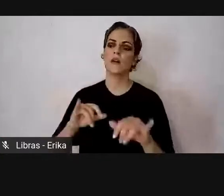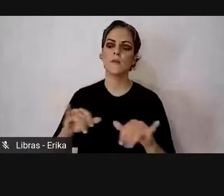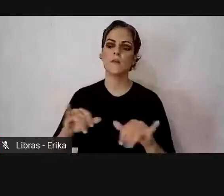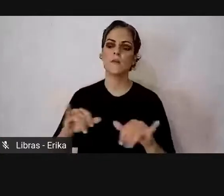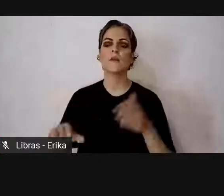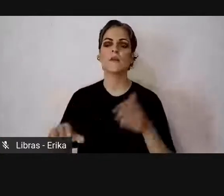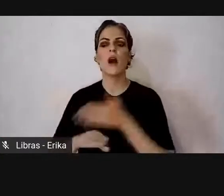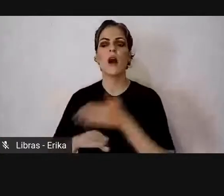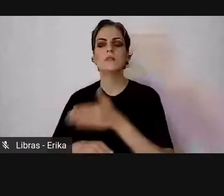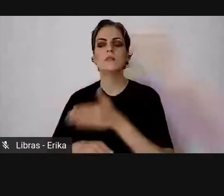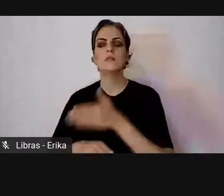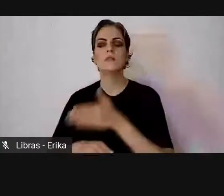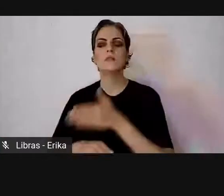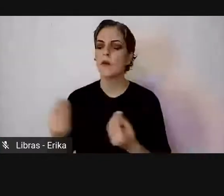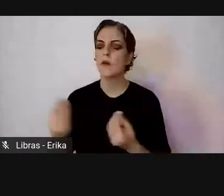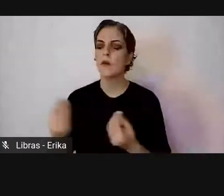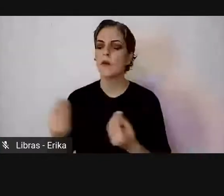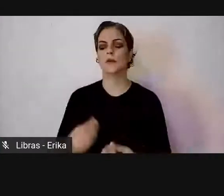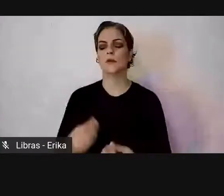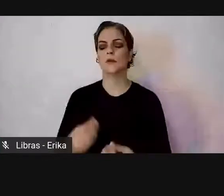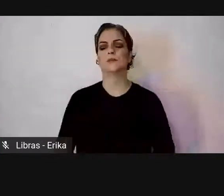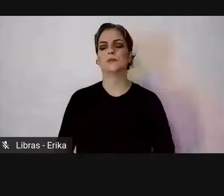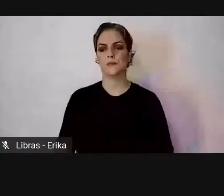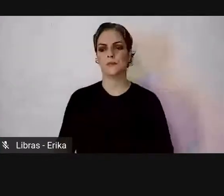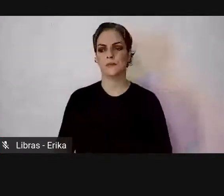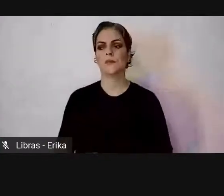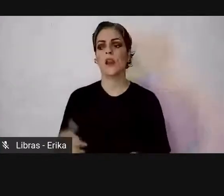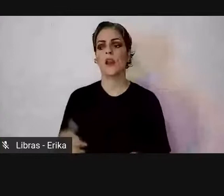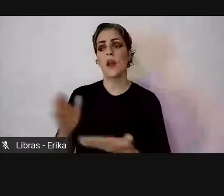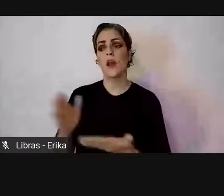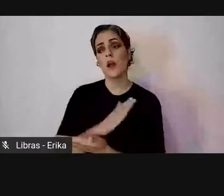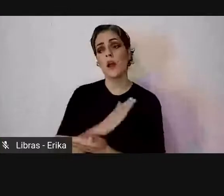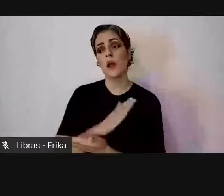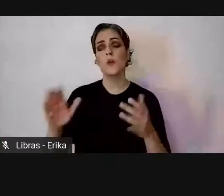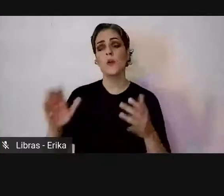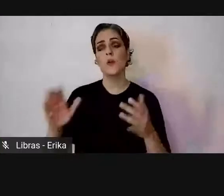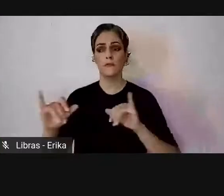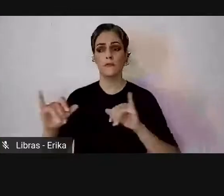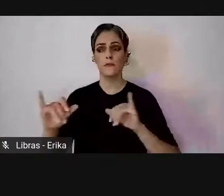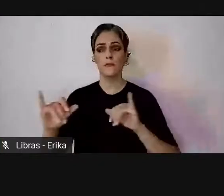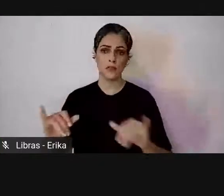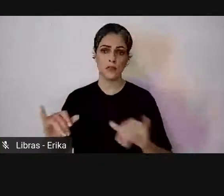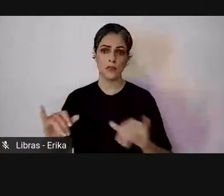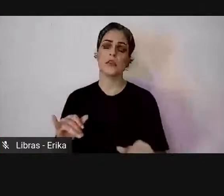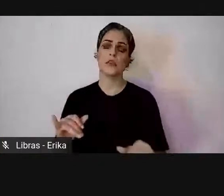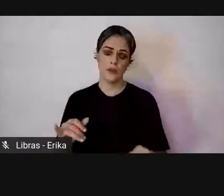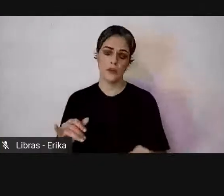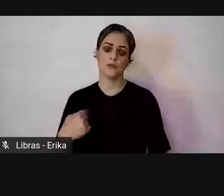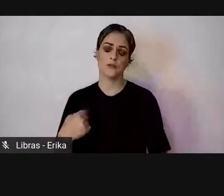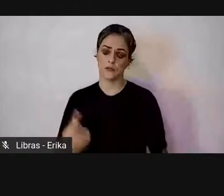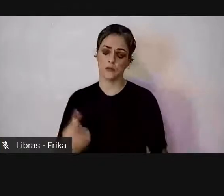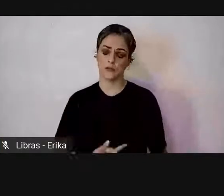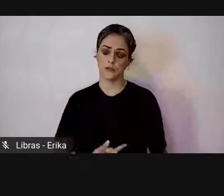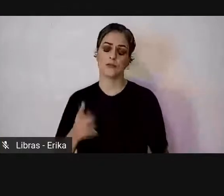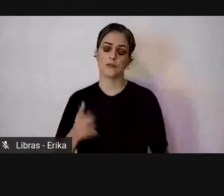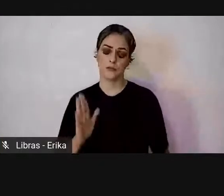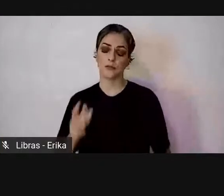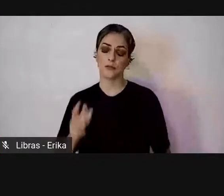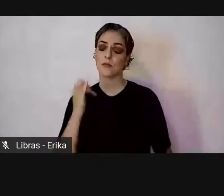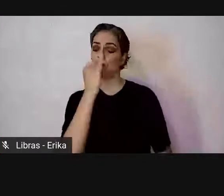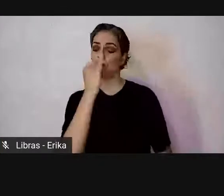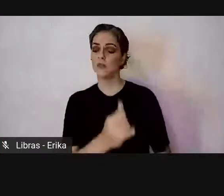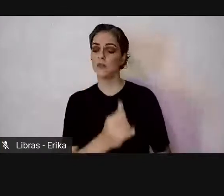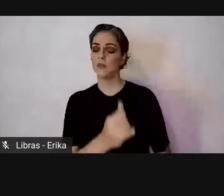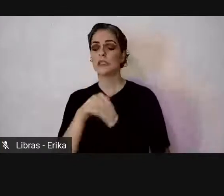depois fomos até levar para a Secretaria-Geral da Mesa, para autorização, e de que nós passamos a ter, por